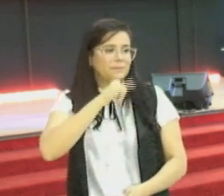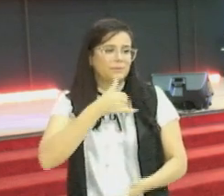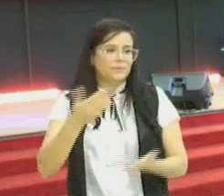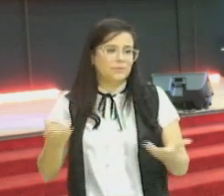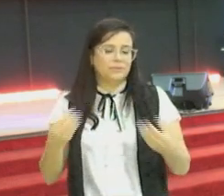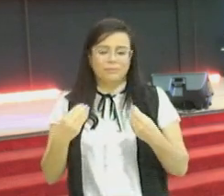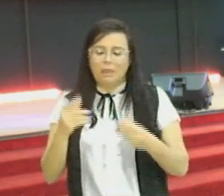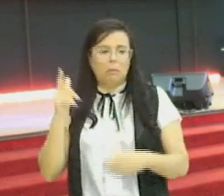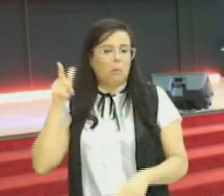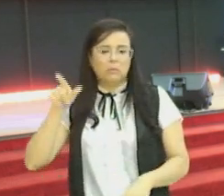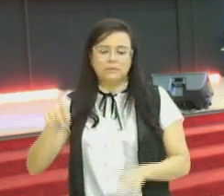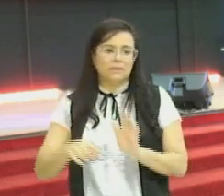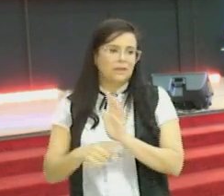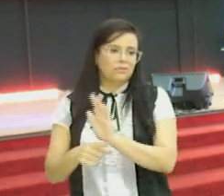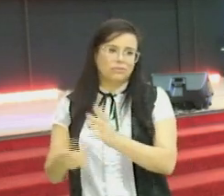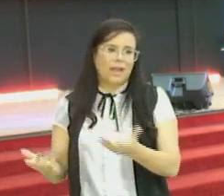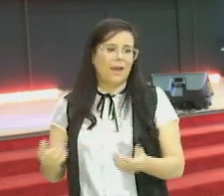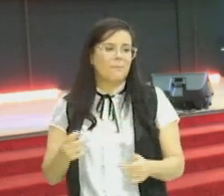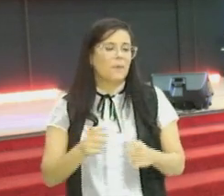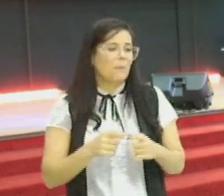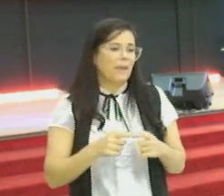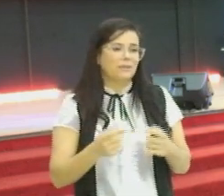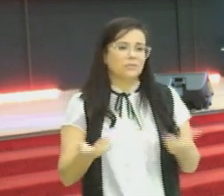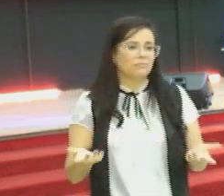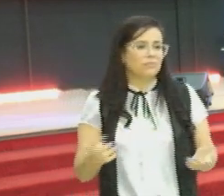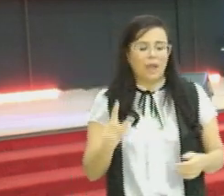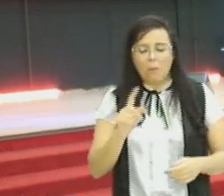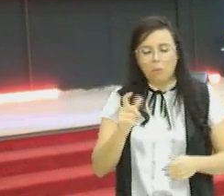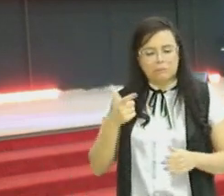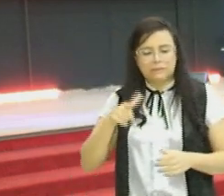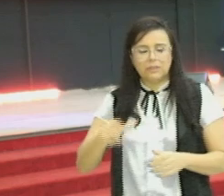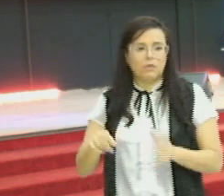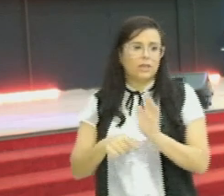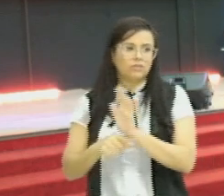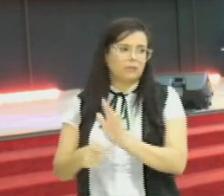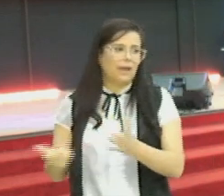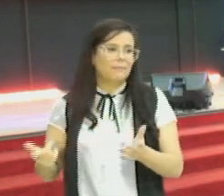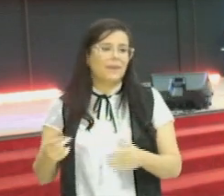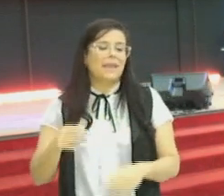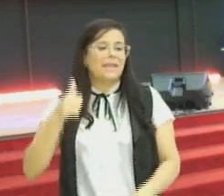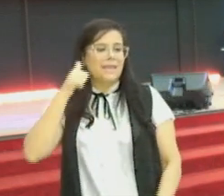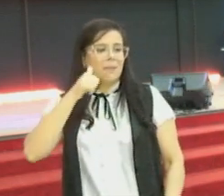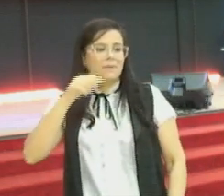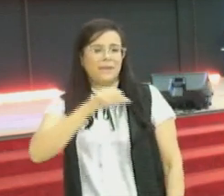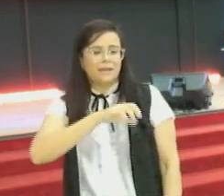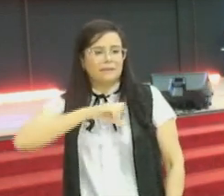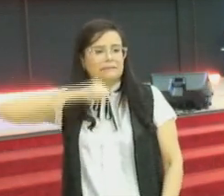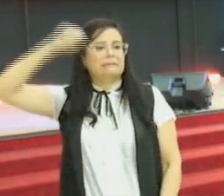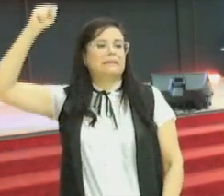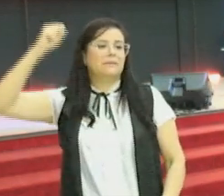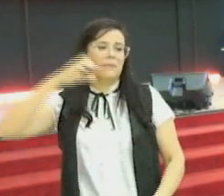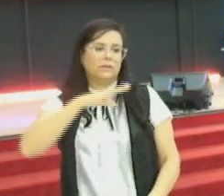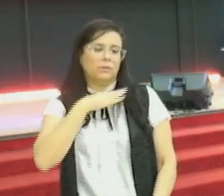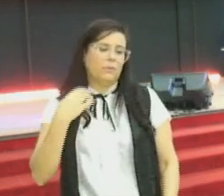somente sarar o seu corpo, mas sarar também a sua alma.